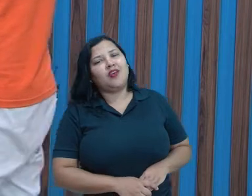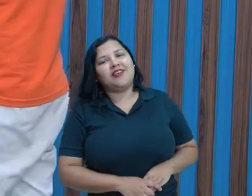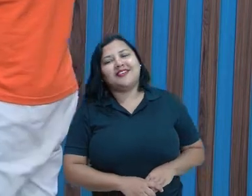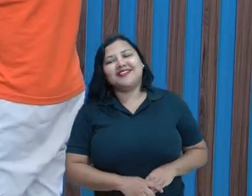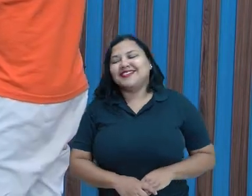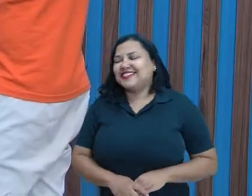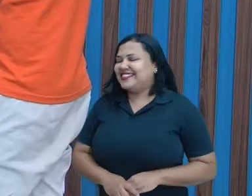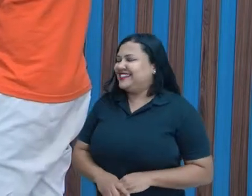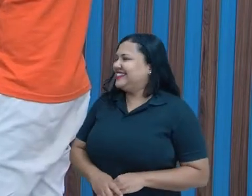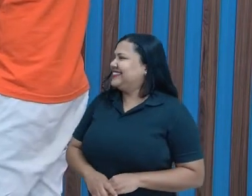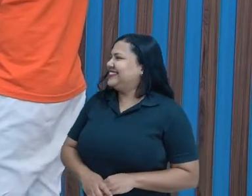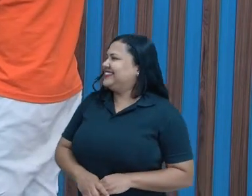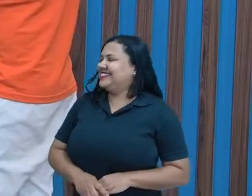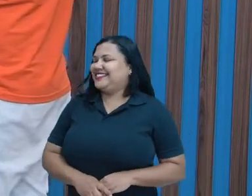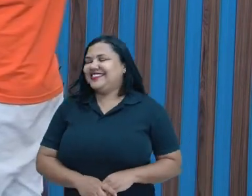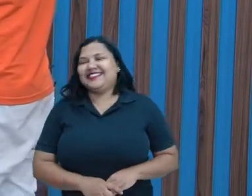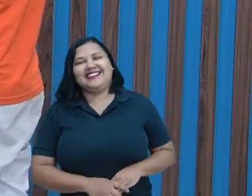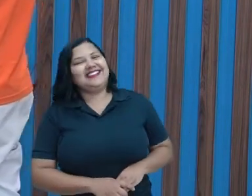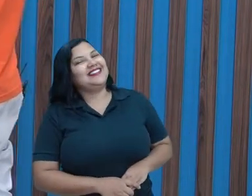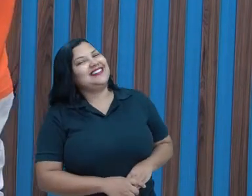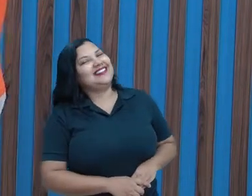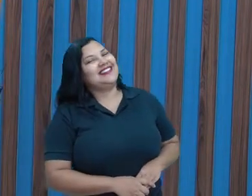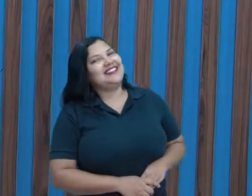and carry on,